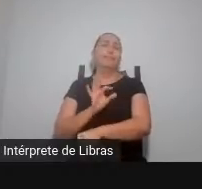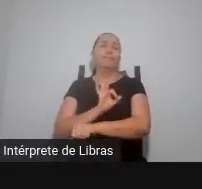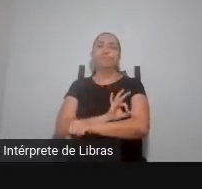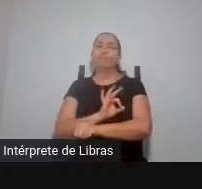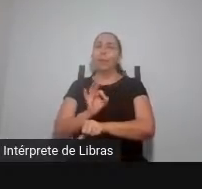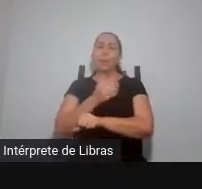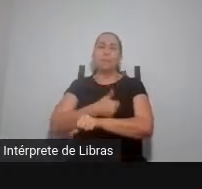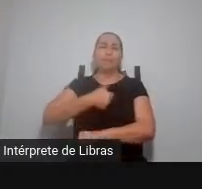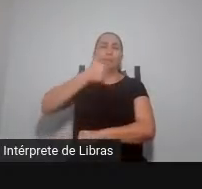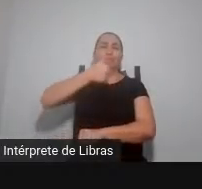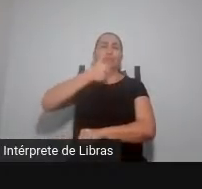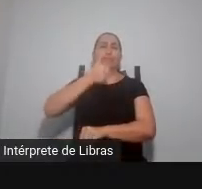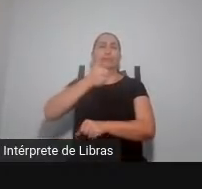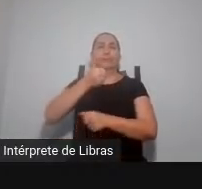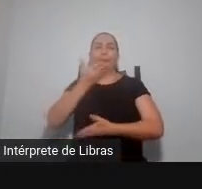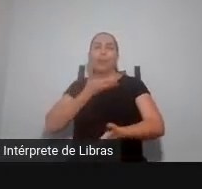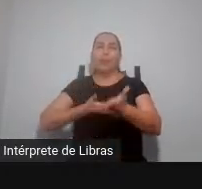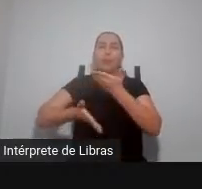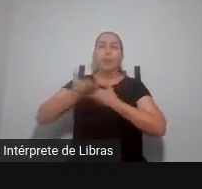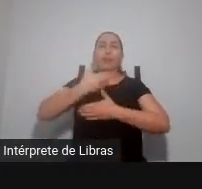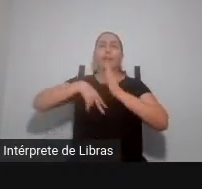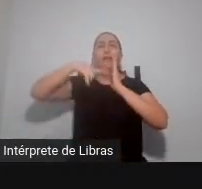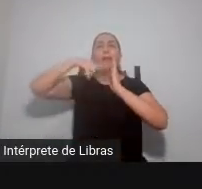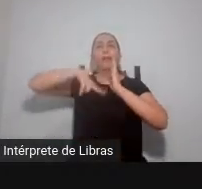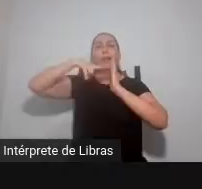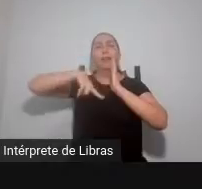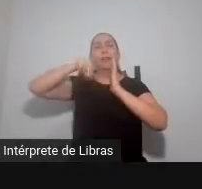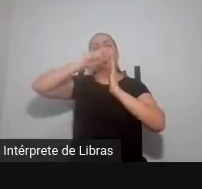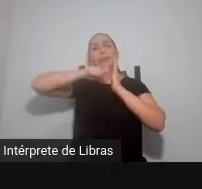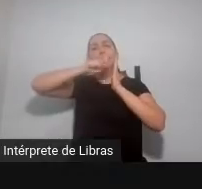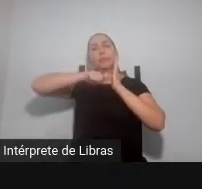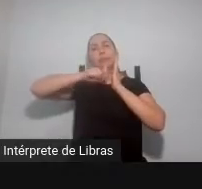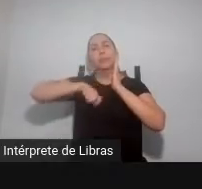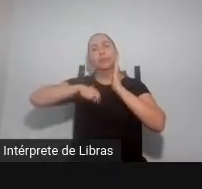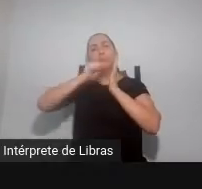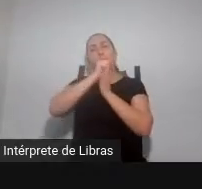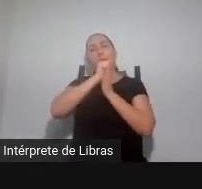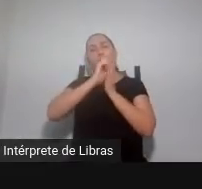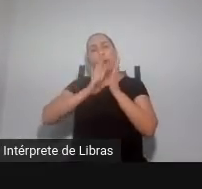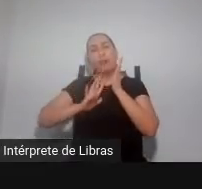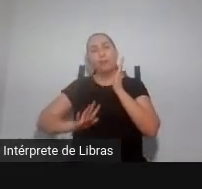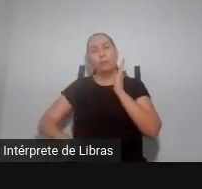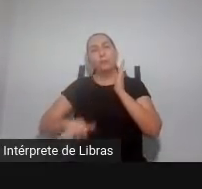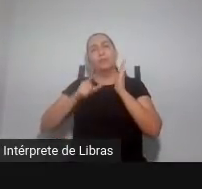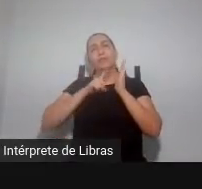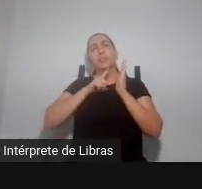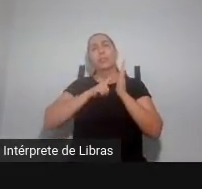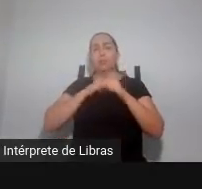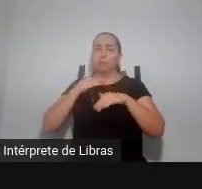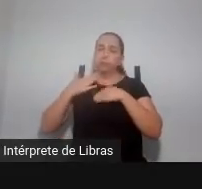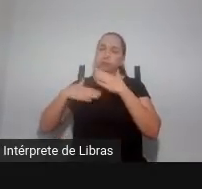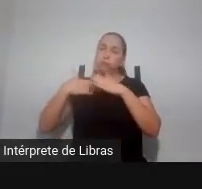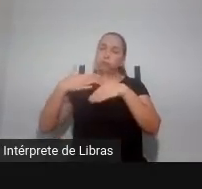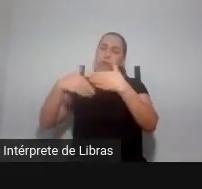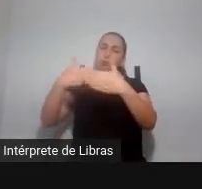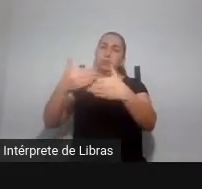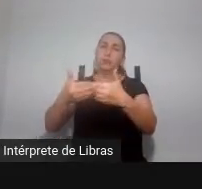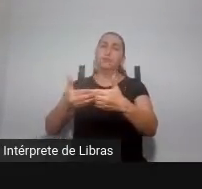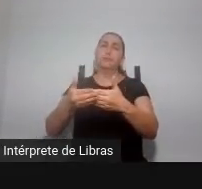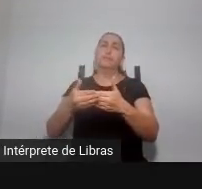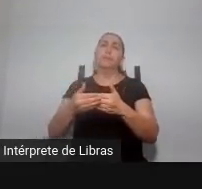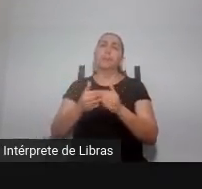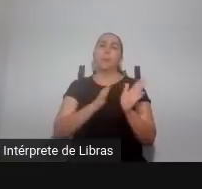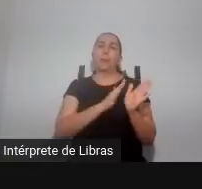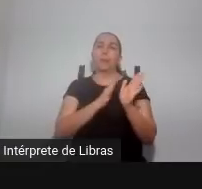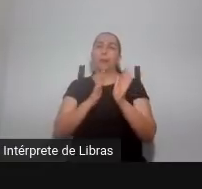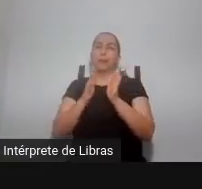menino vai ter com a leitura e com a escrita e para ele se alfabetizar no momento em que esse processo tiver de ser mais sistematizado,